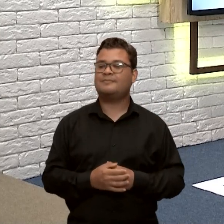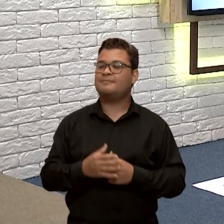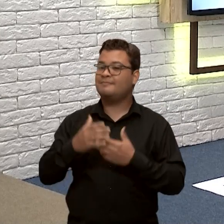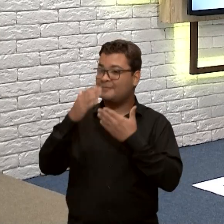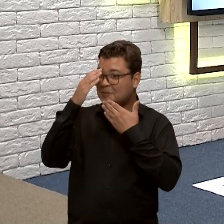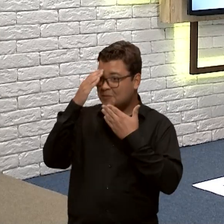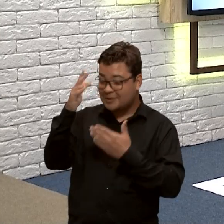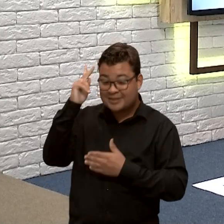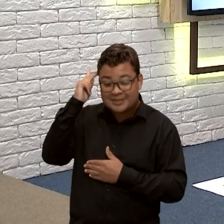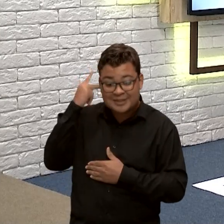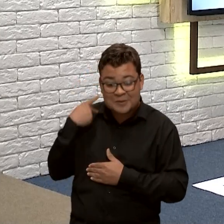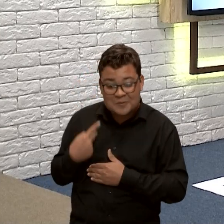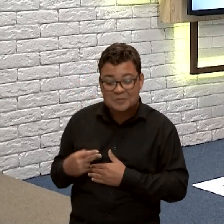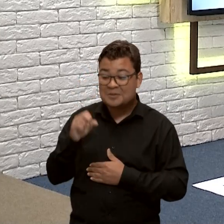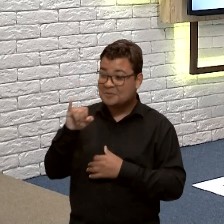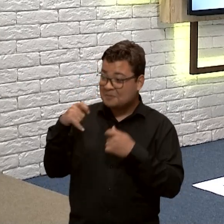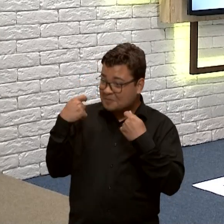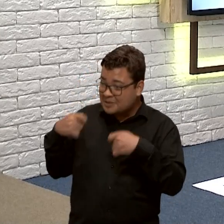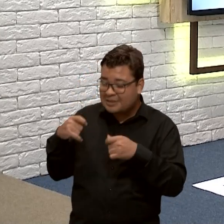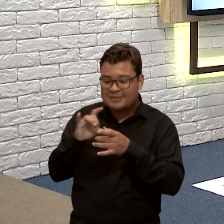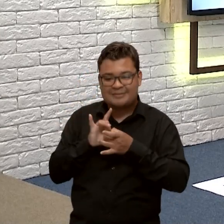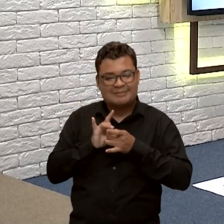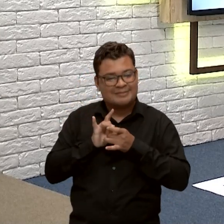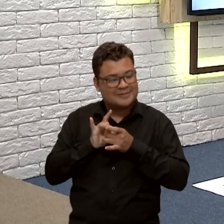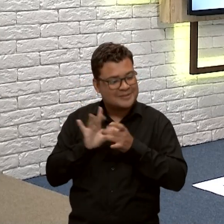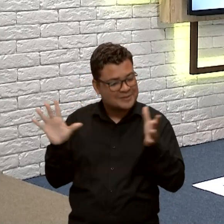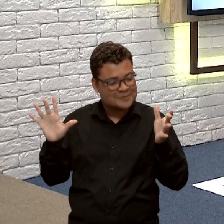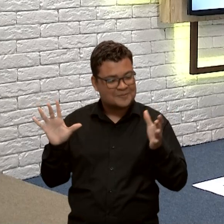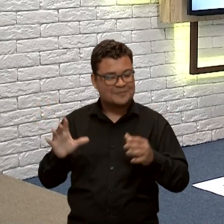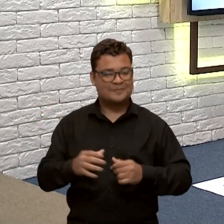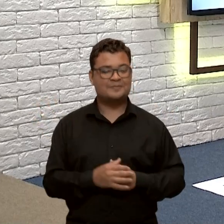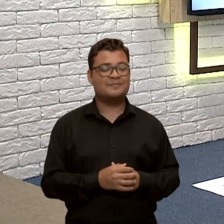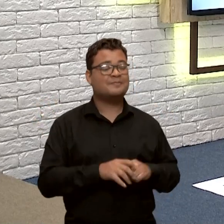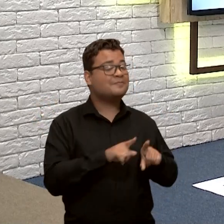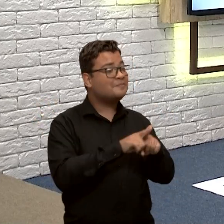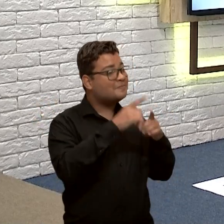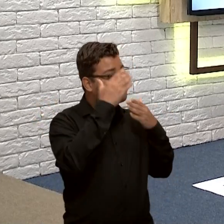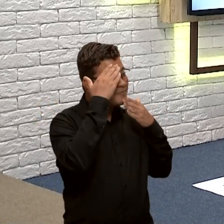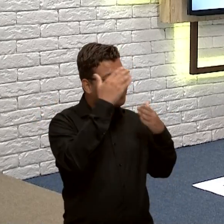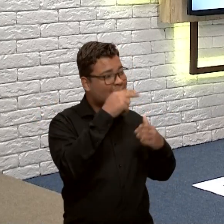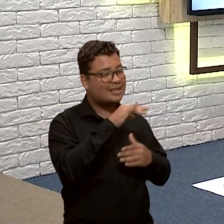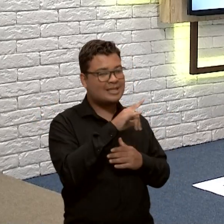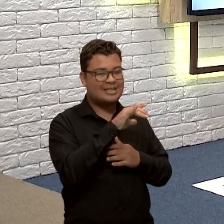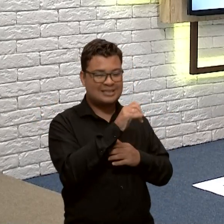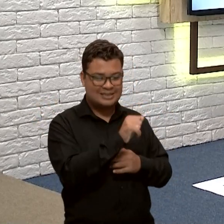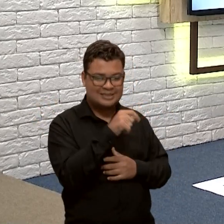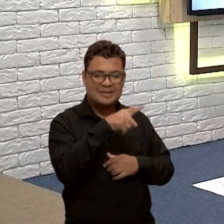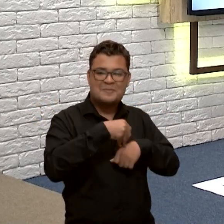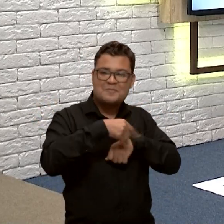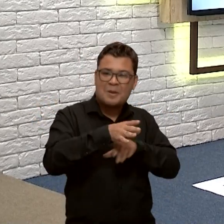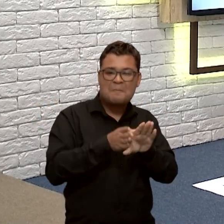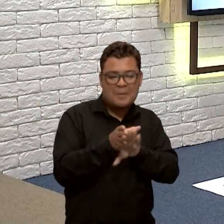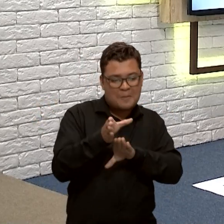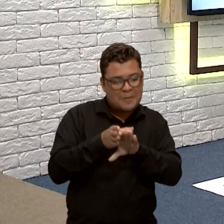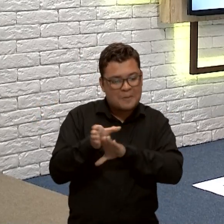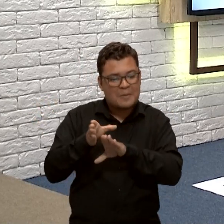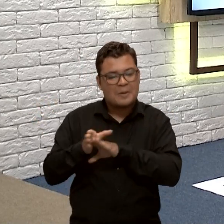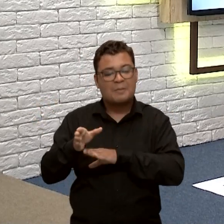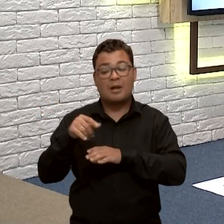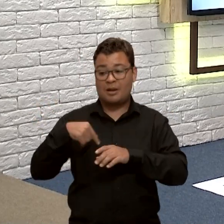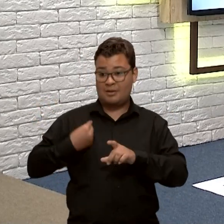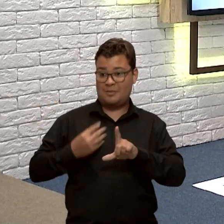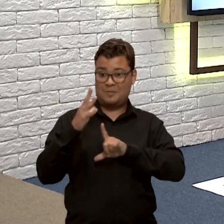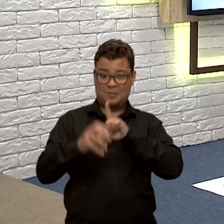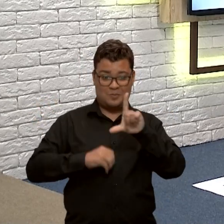Obrigado, Camila. Precisando, estamos sempre à disposição. Obrigada também, Nícia, pelas suas orientações, por estar aqui com a gente no Mundo